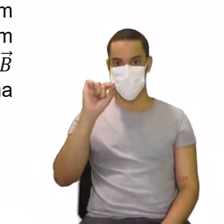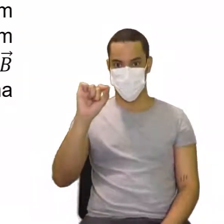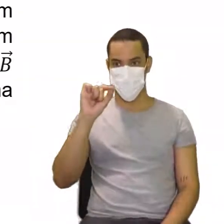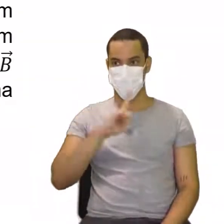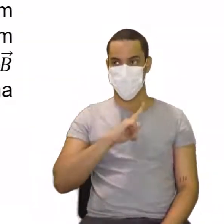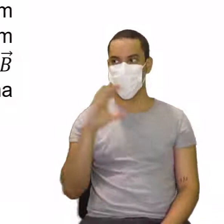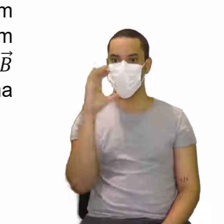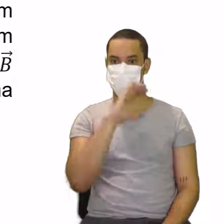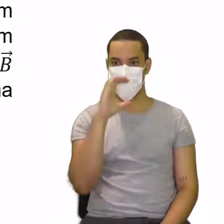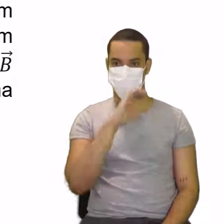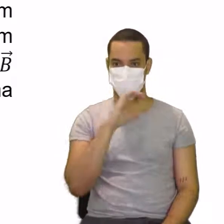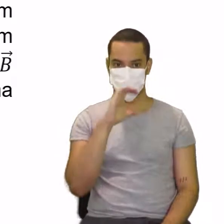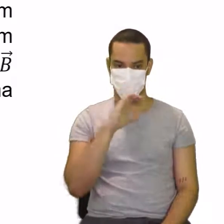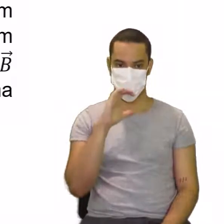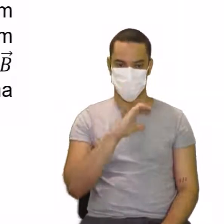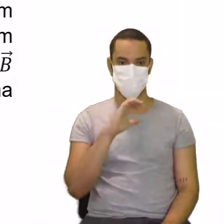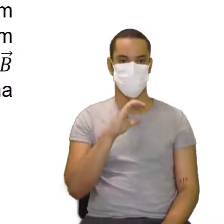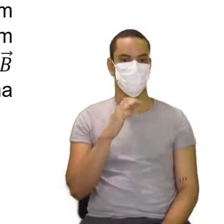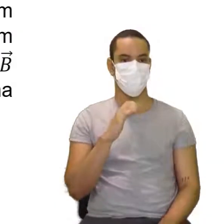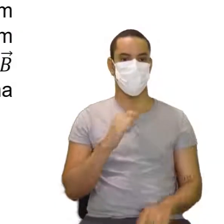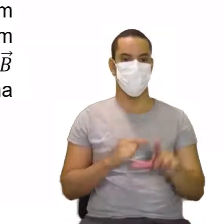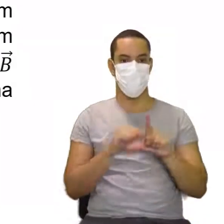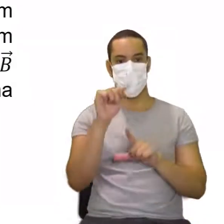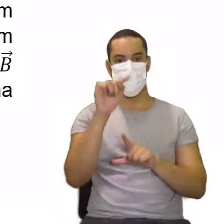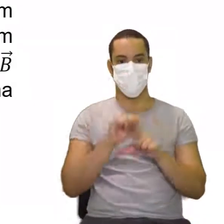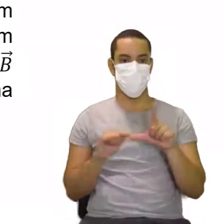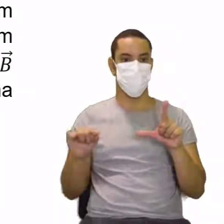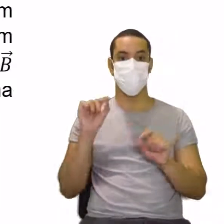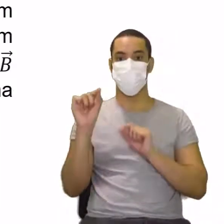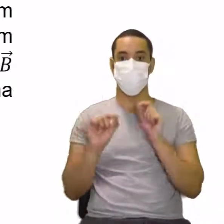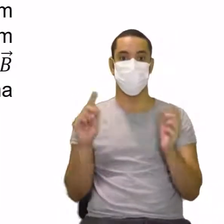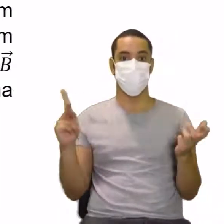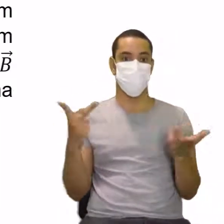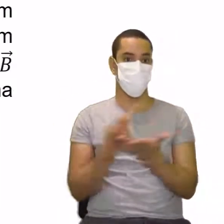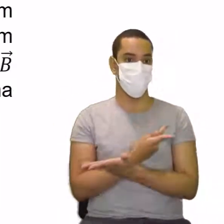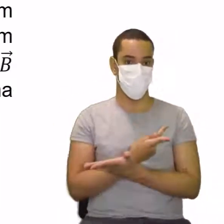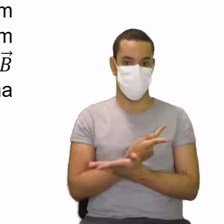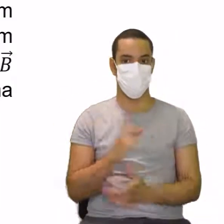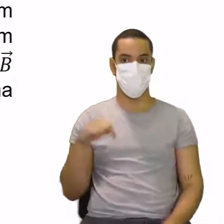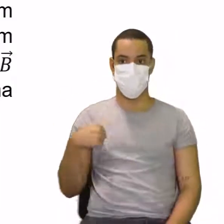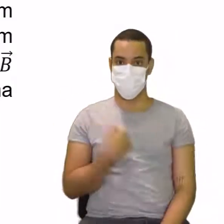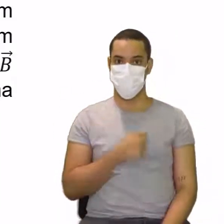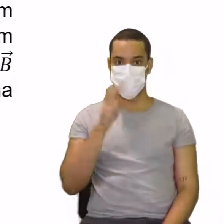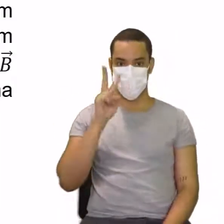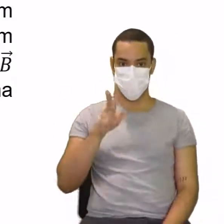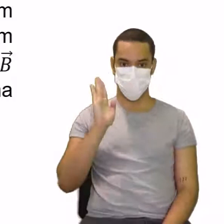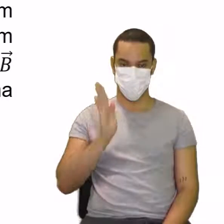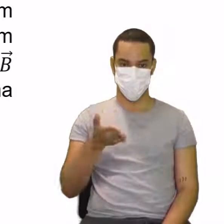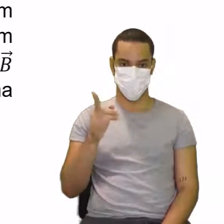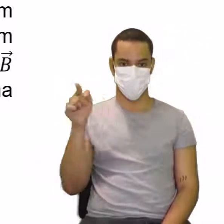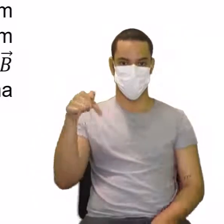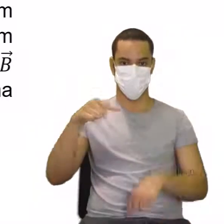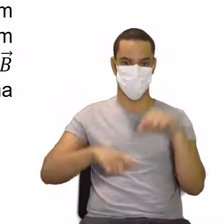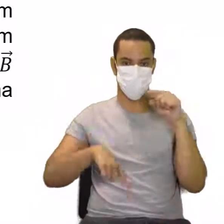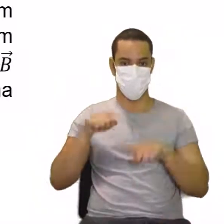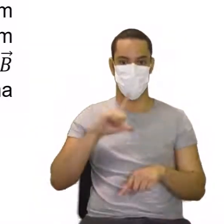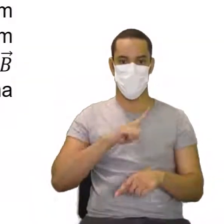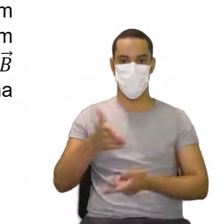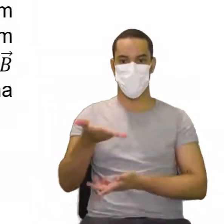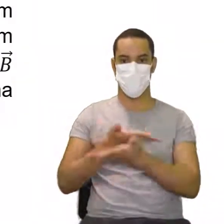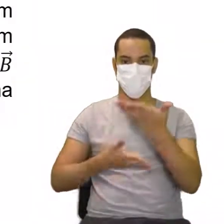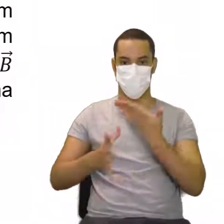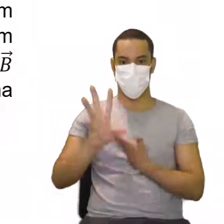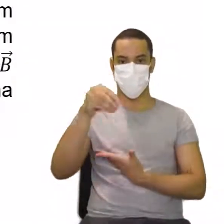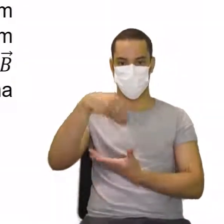com velocidade perpendicular, certo? O que vai acontecer aqui? Como nós vimos, essa carga vai ter uma interação com